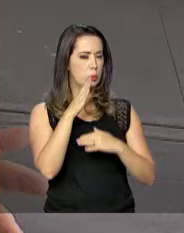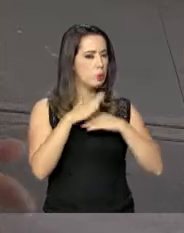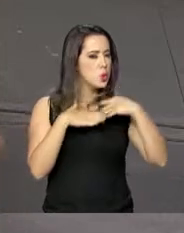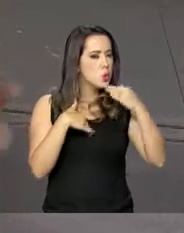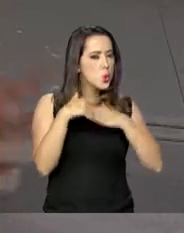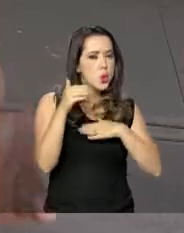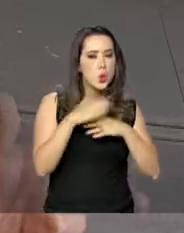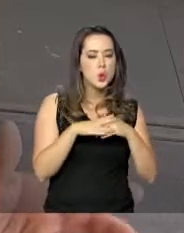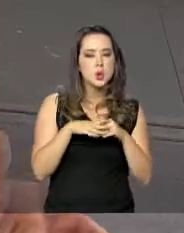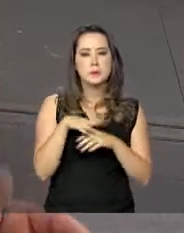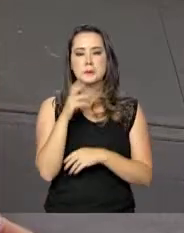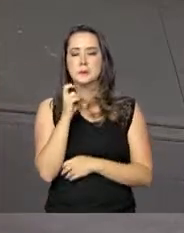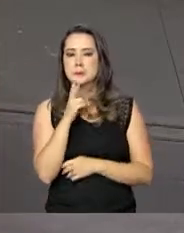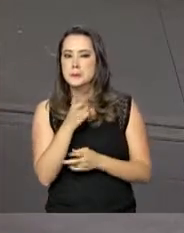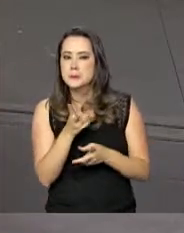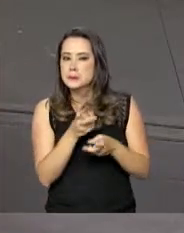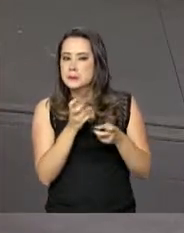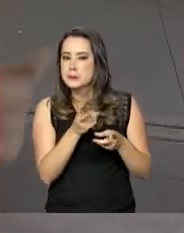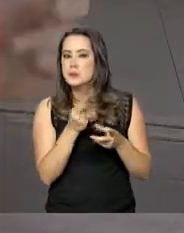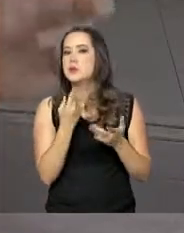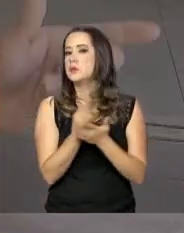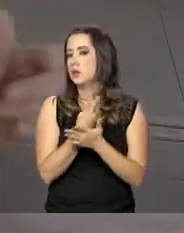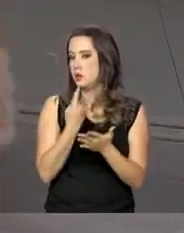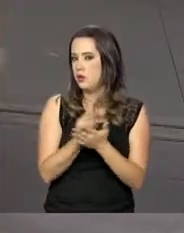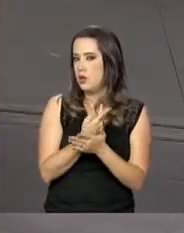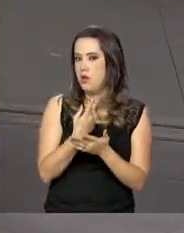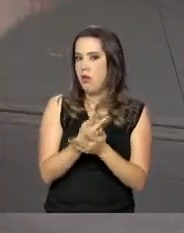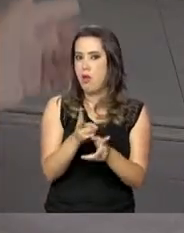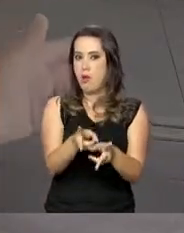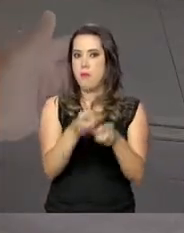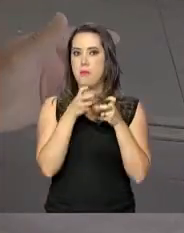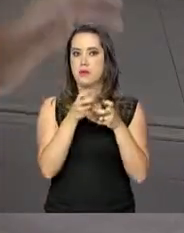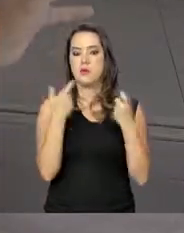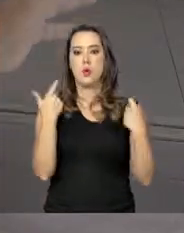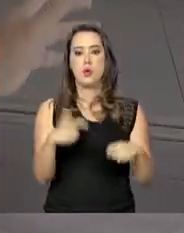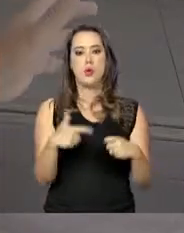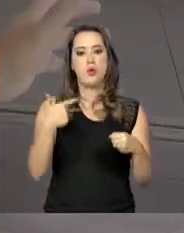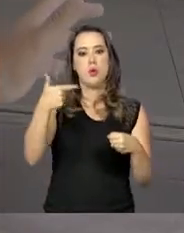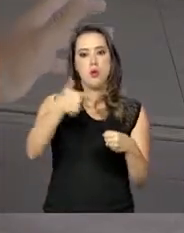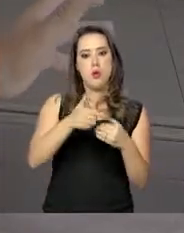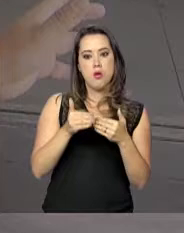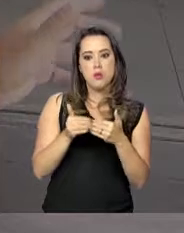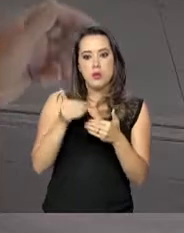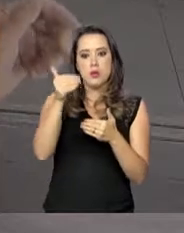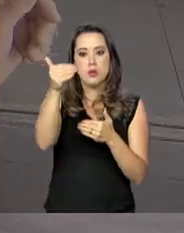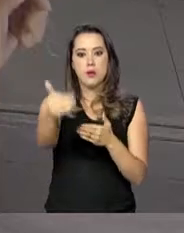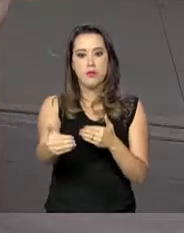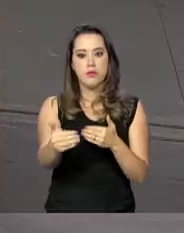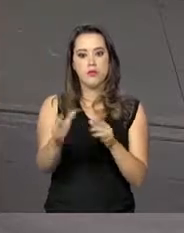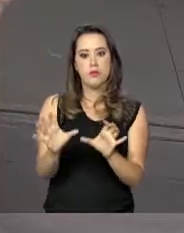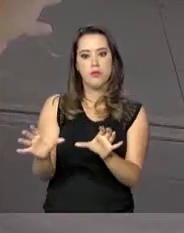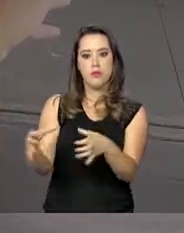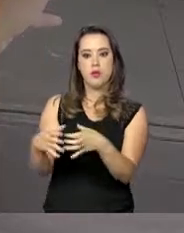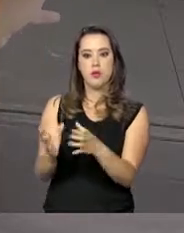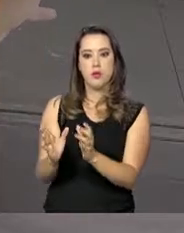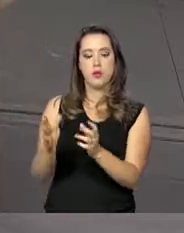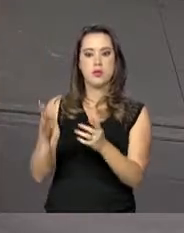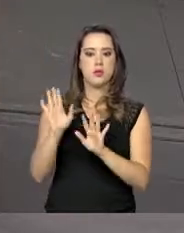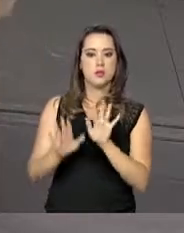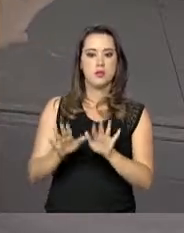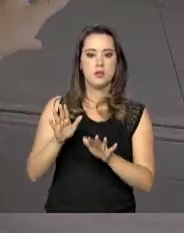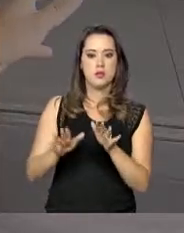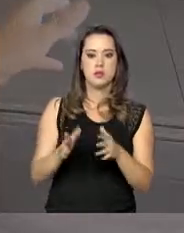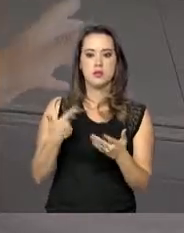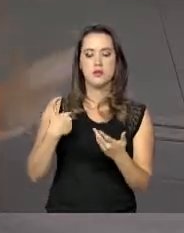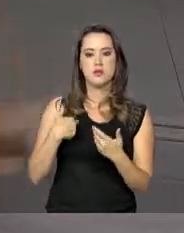qualquer suspeita de adulteração, inclusive se verificar algum tanque externo instalado no posto, um caminhão,